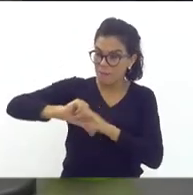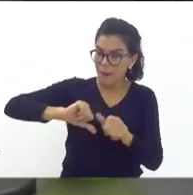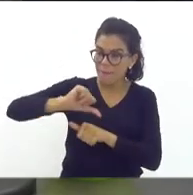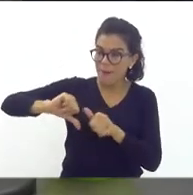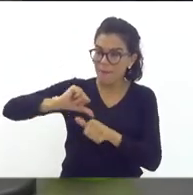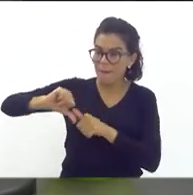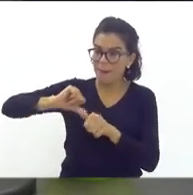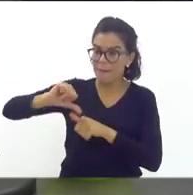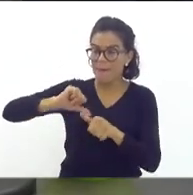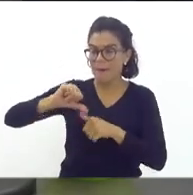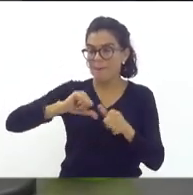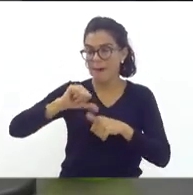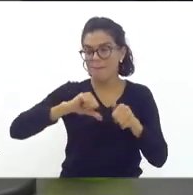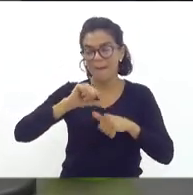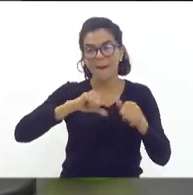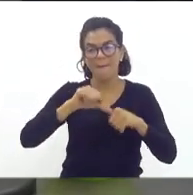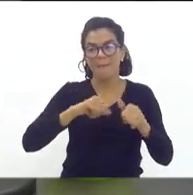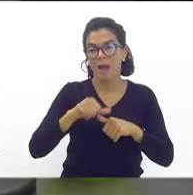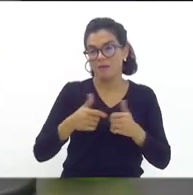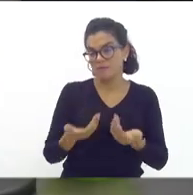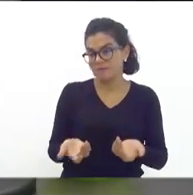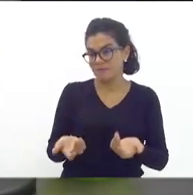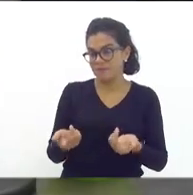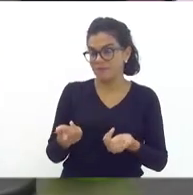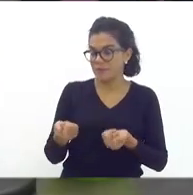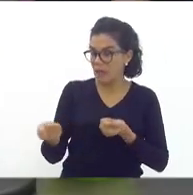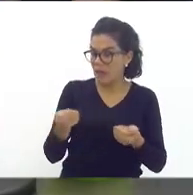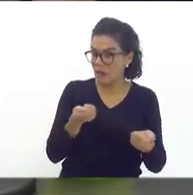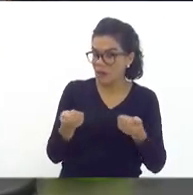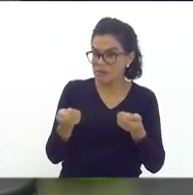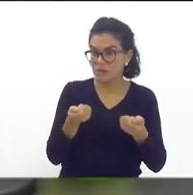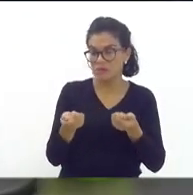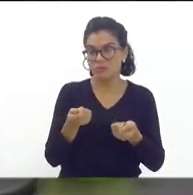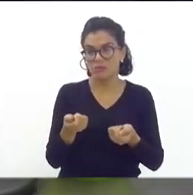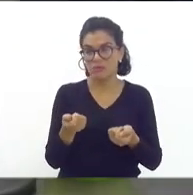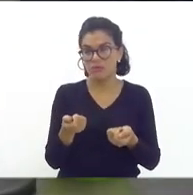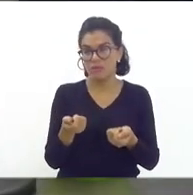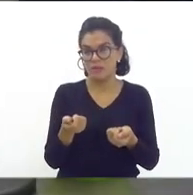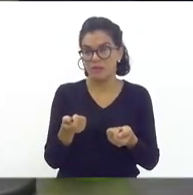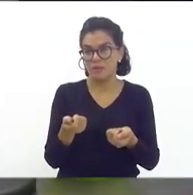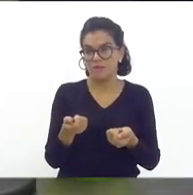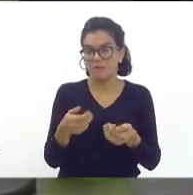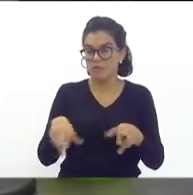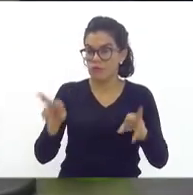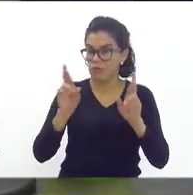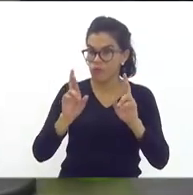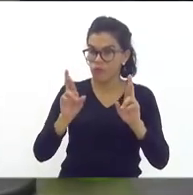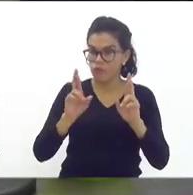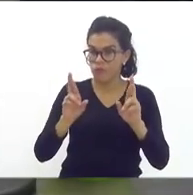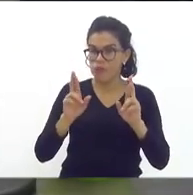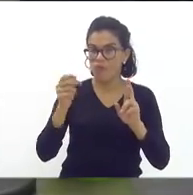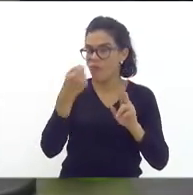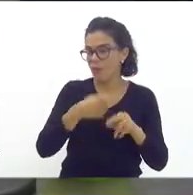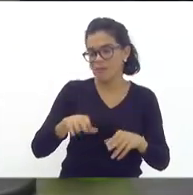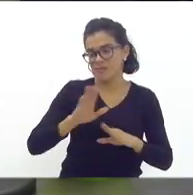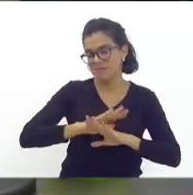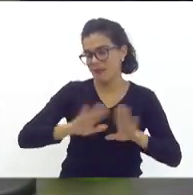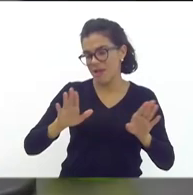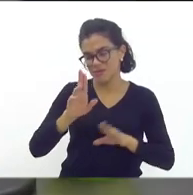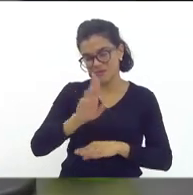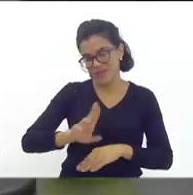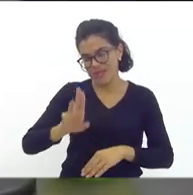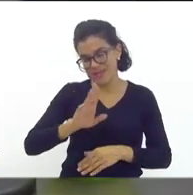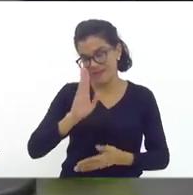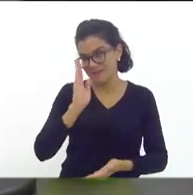que a coisa tem um mínimo de regulação a gente espera que ela não precisa mais ser utilizada né porque